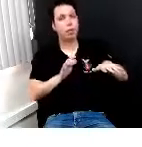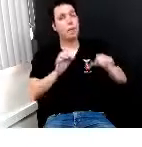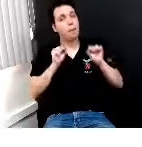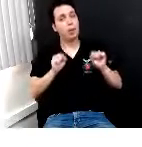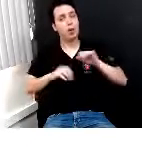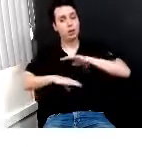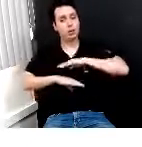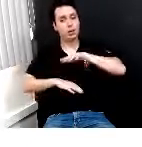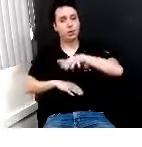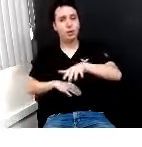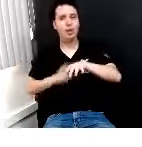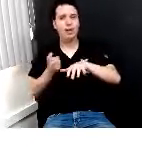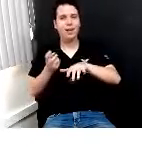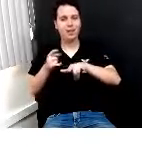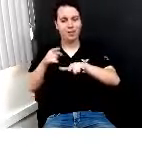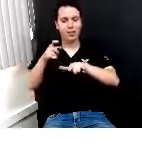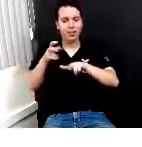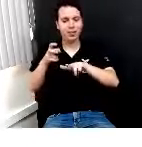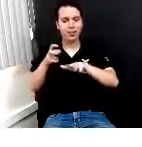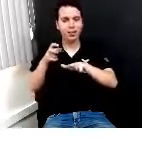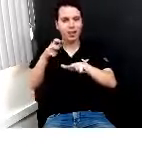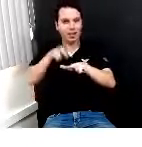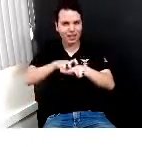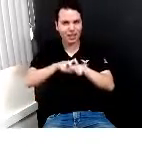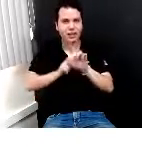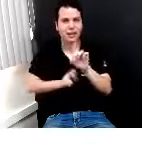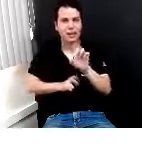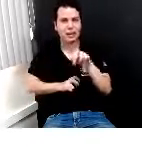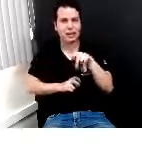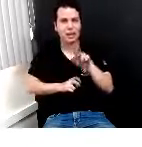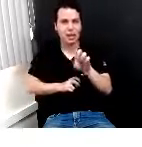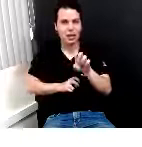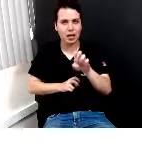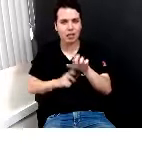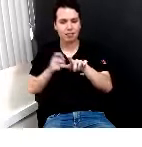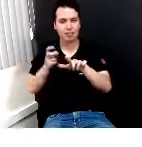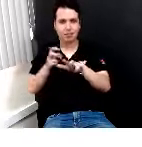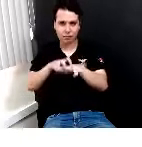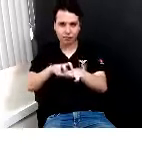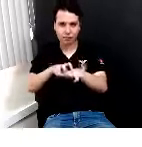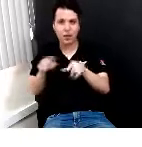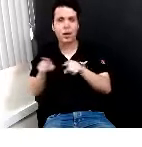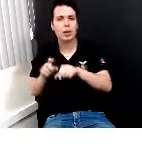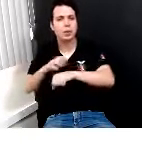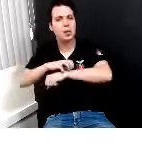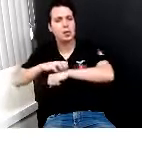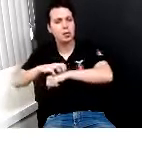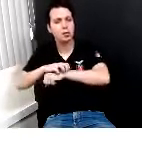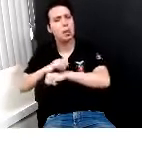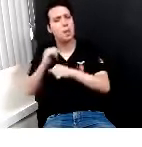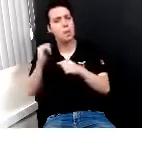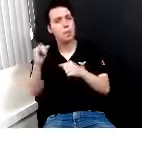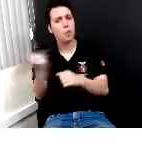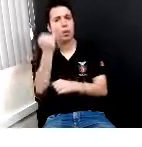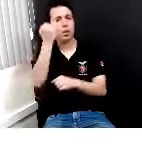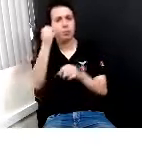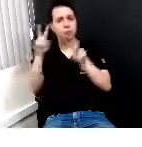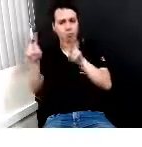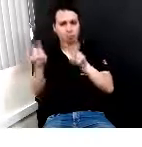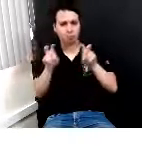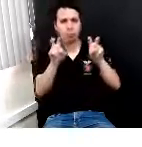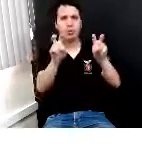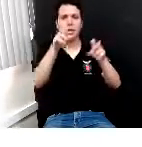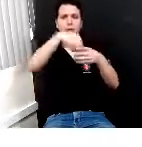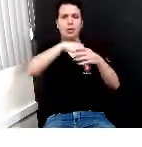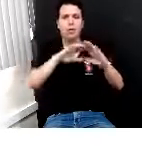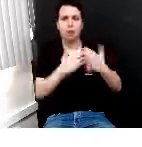dengue, a questão do sarampo. É uma cultura de problematizar, de colocar isso em pauta na escola. Então, por exemplo, em arte ou